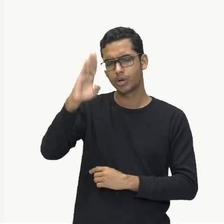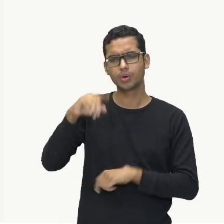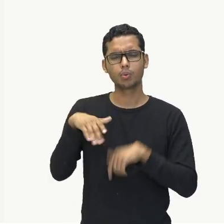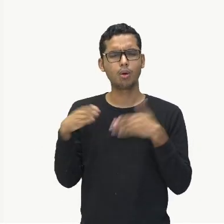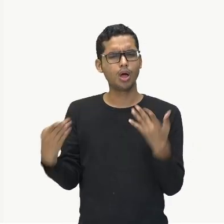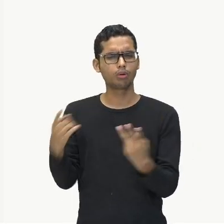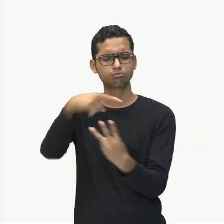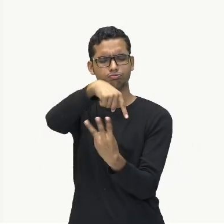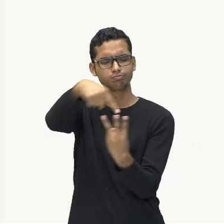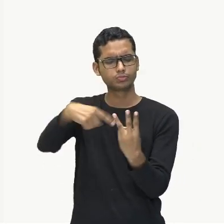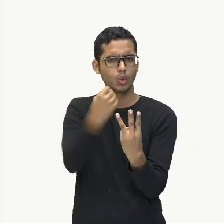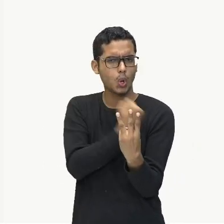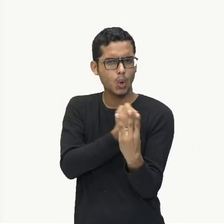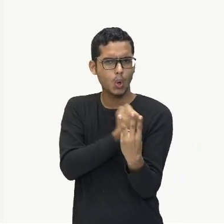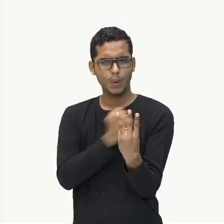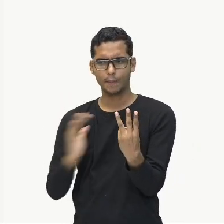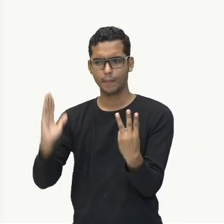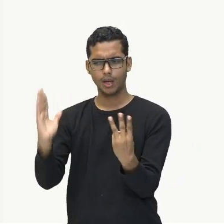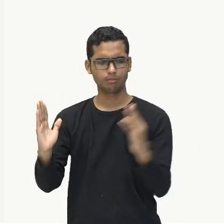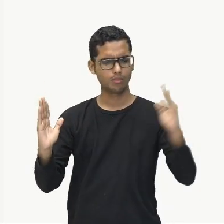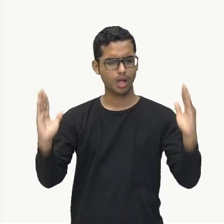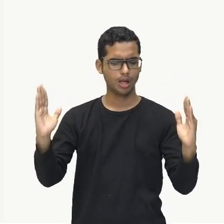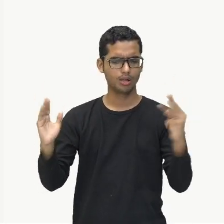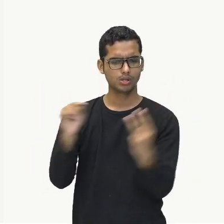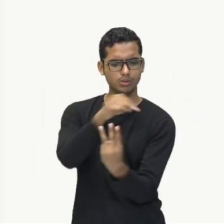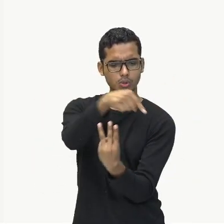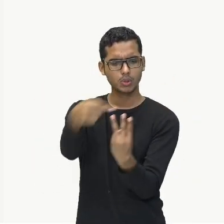3 números que vão ser colocados aqui